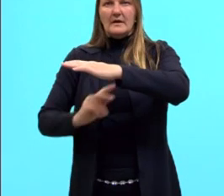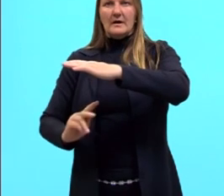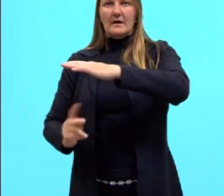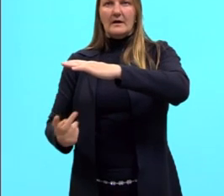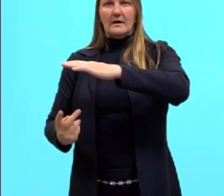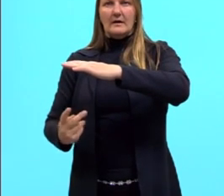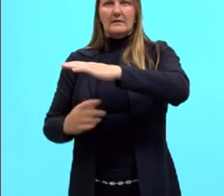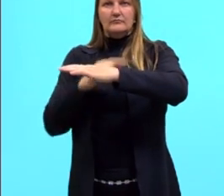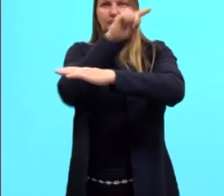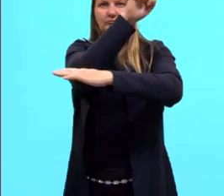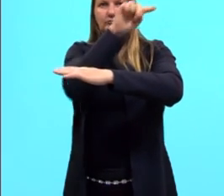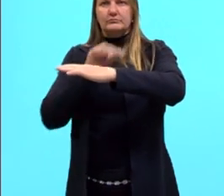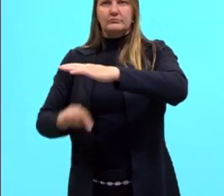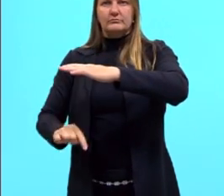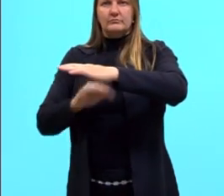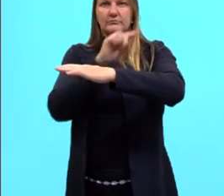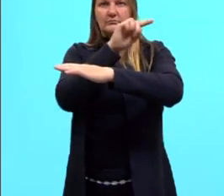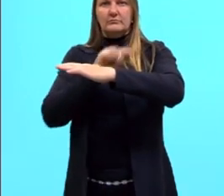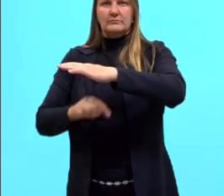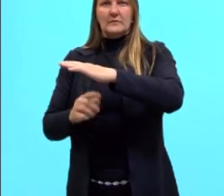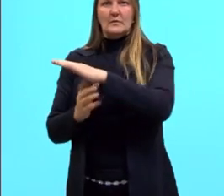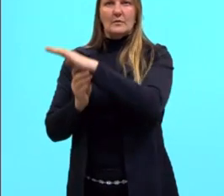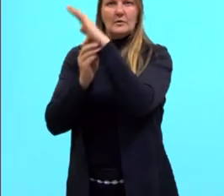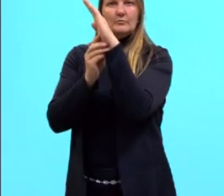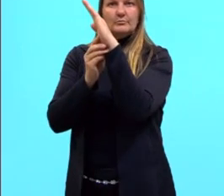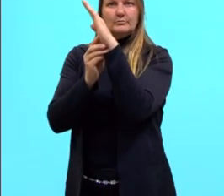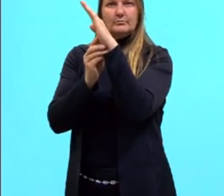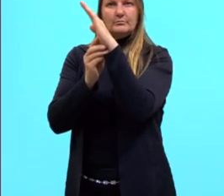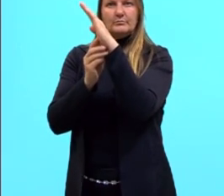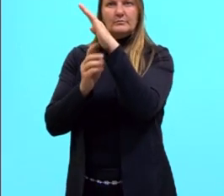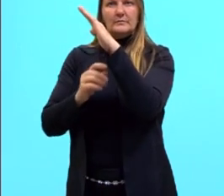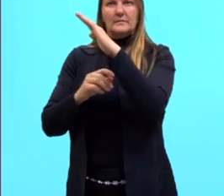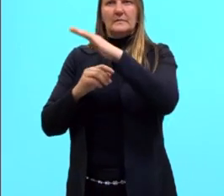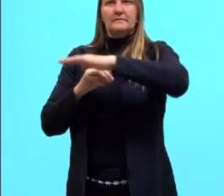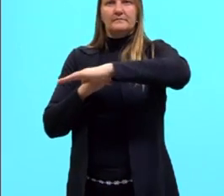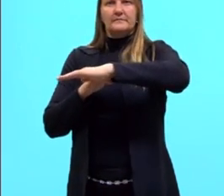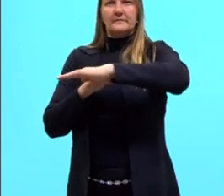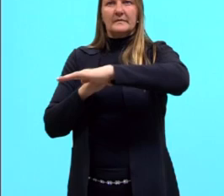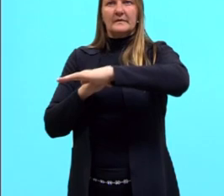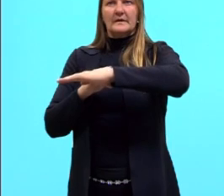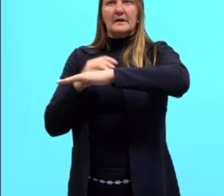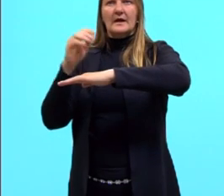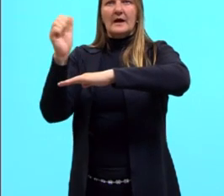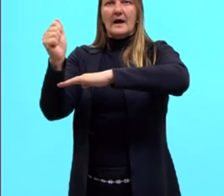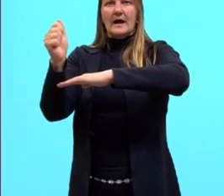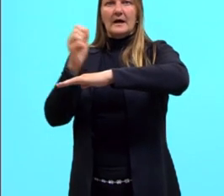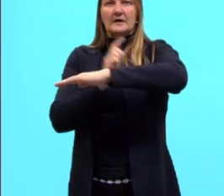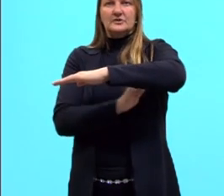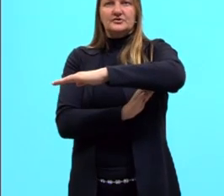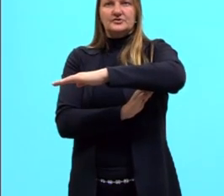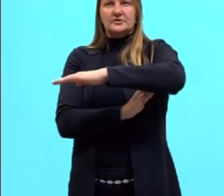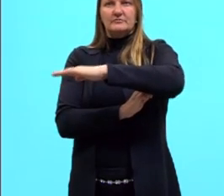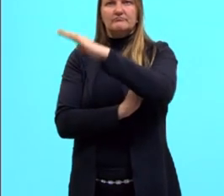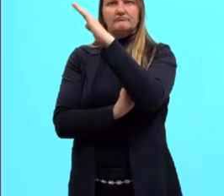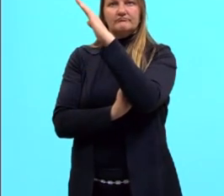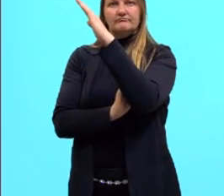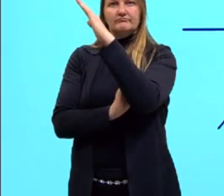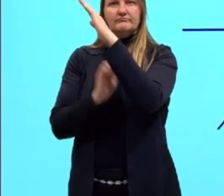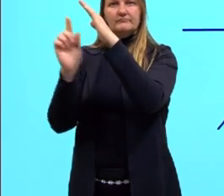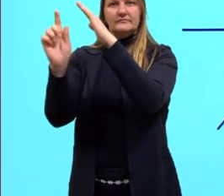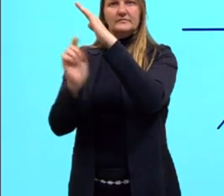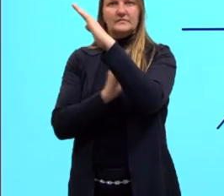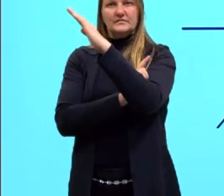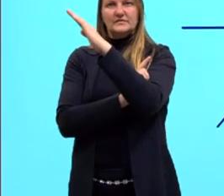alternados em relação a transversal assim como a e g também estão em lados alternados